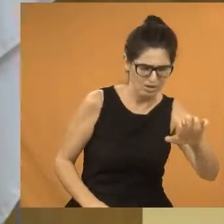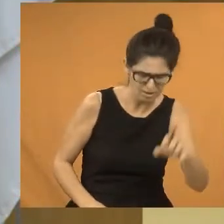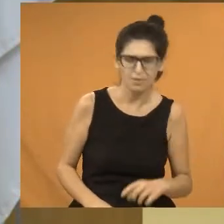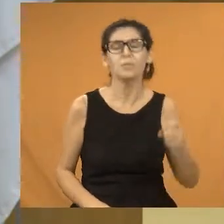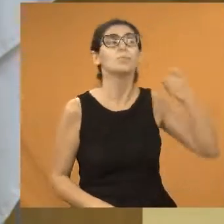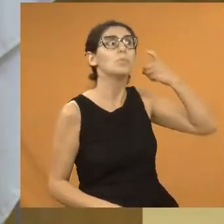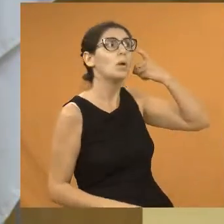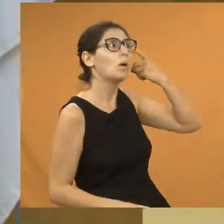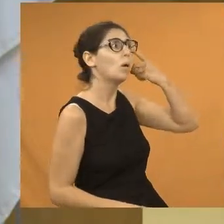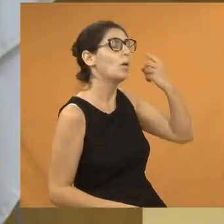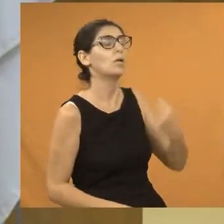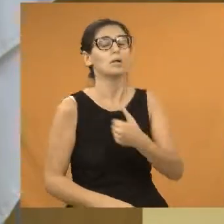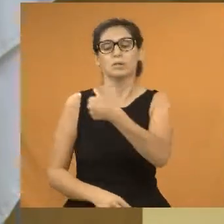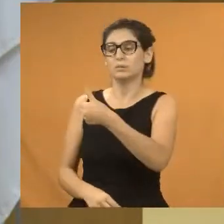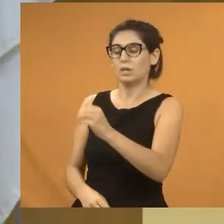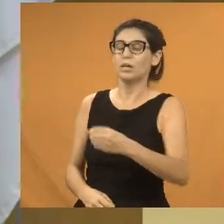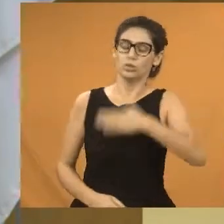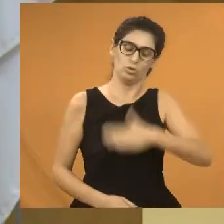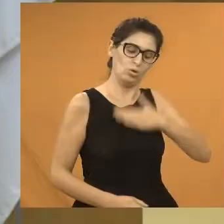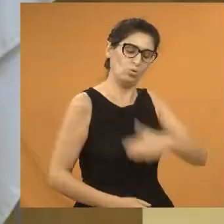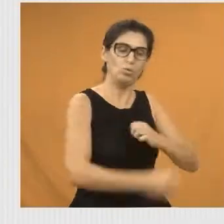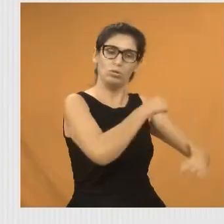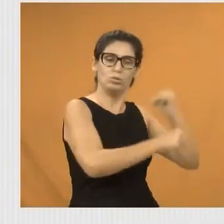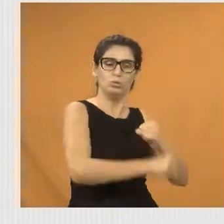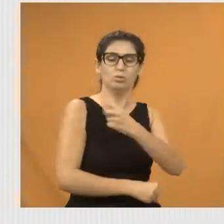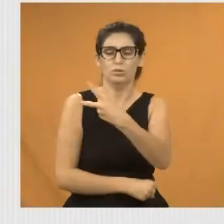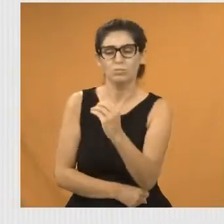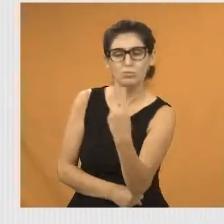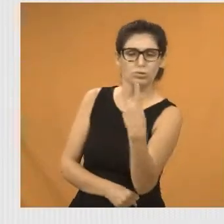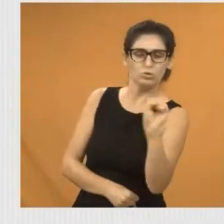de agosto de 2018. Roda o vídeo para a gente.